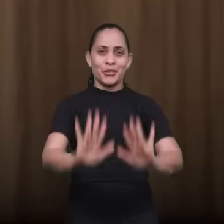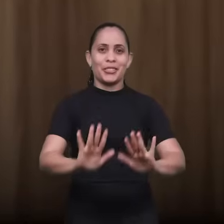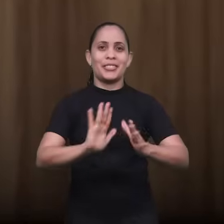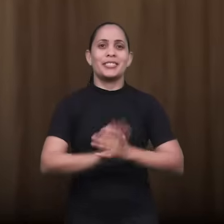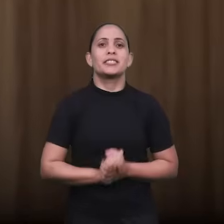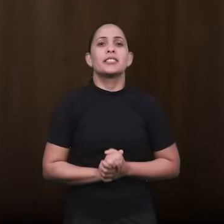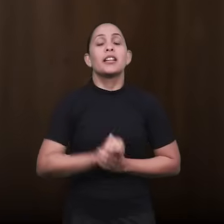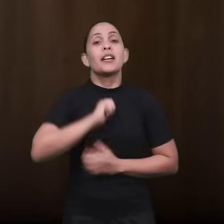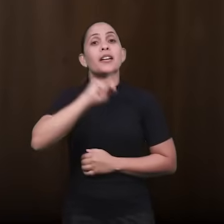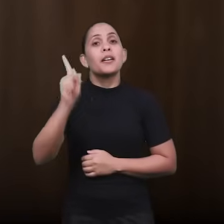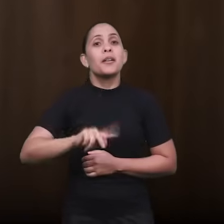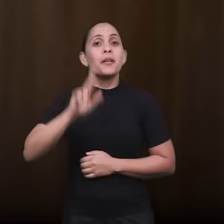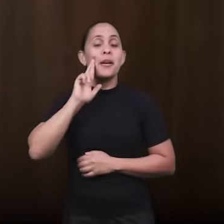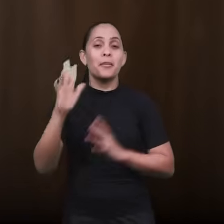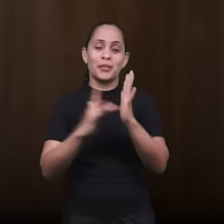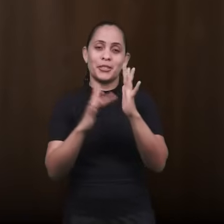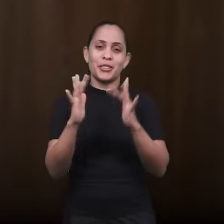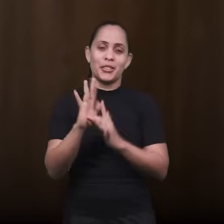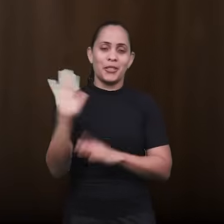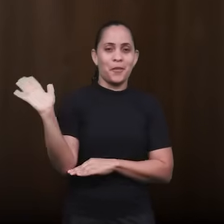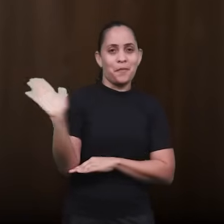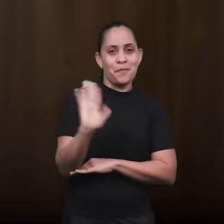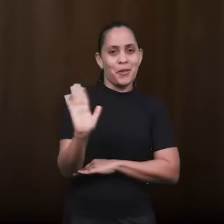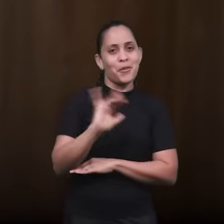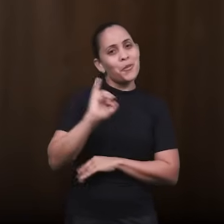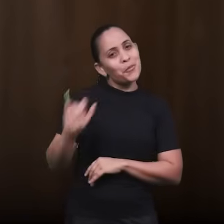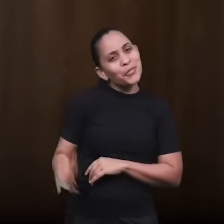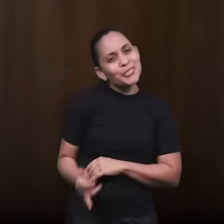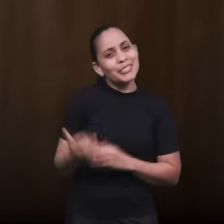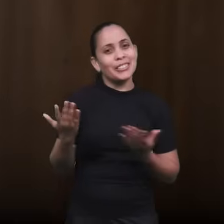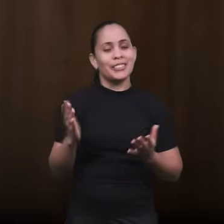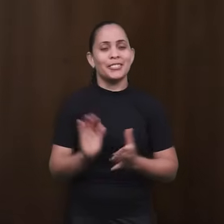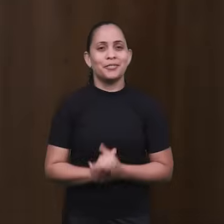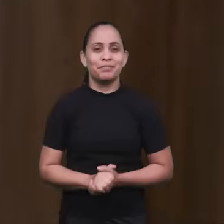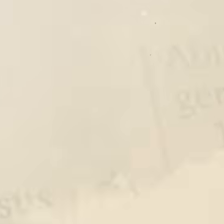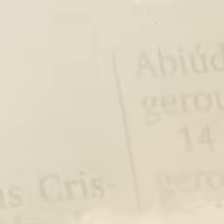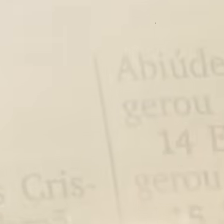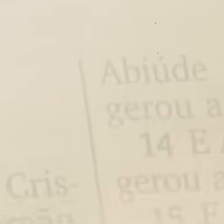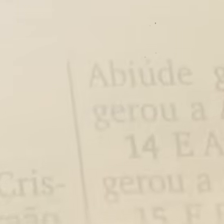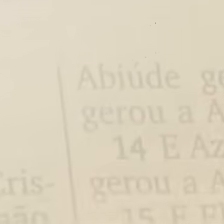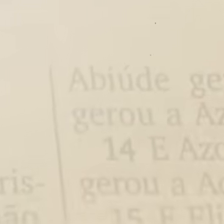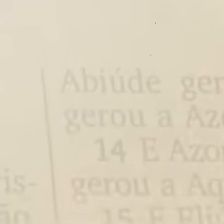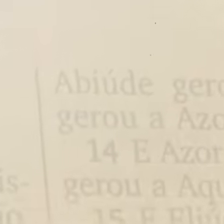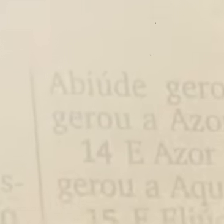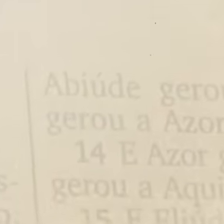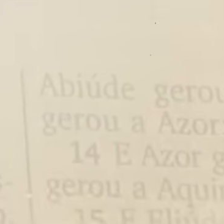vos abençoe. A paz do Senhor Jesus, até a próxima oportunidade.